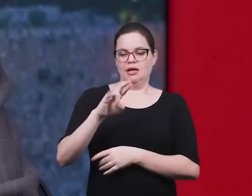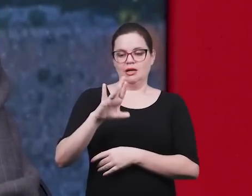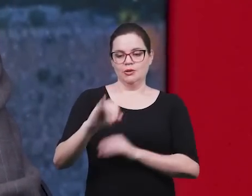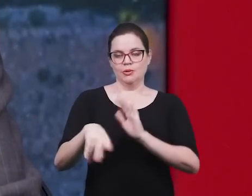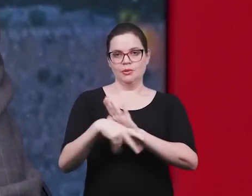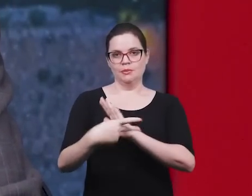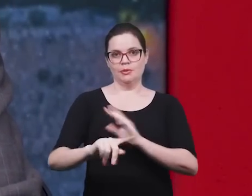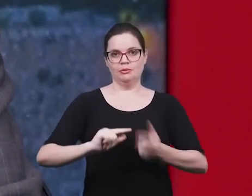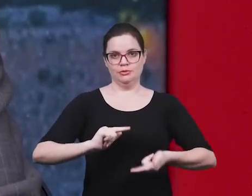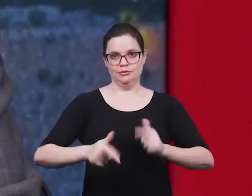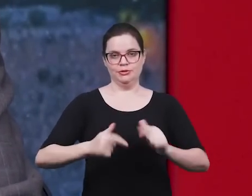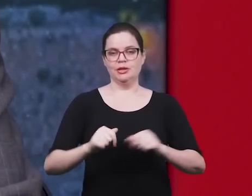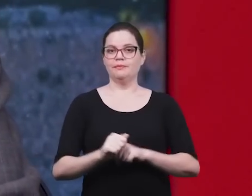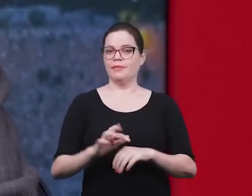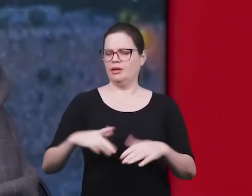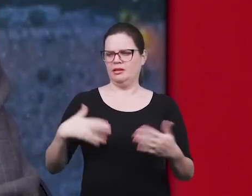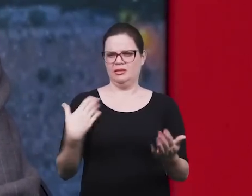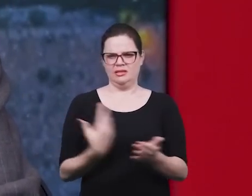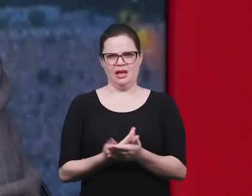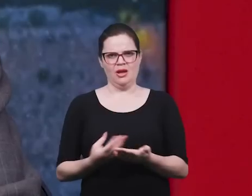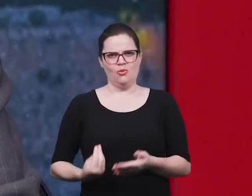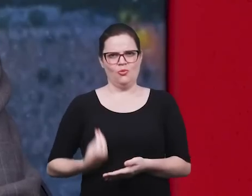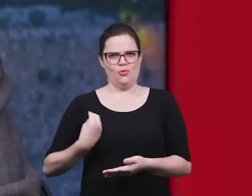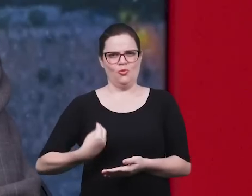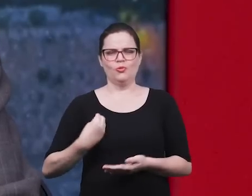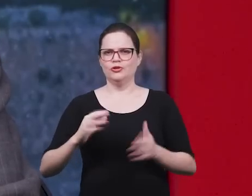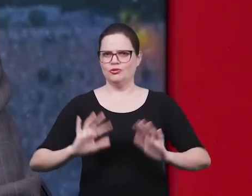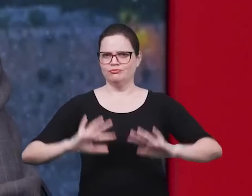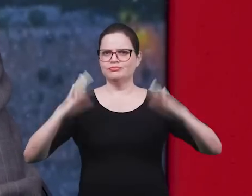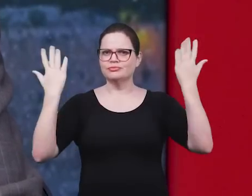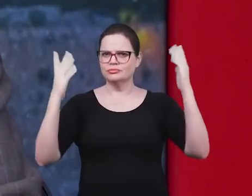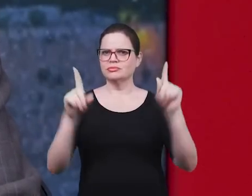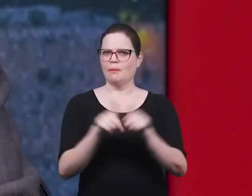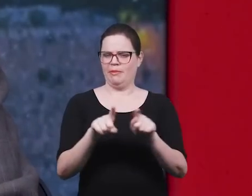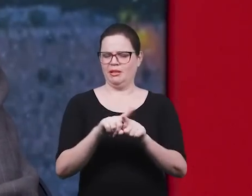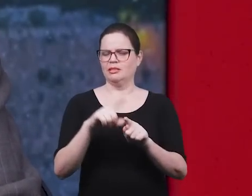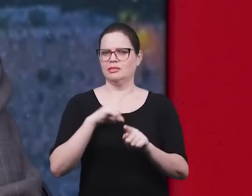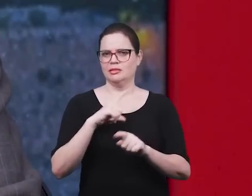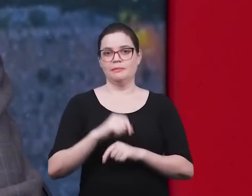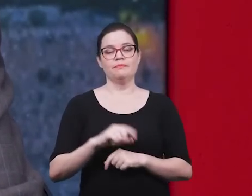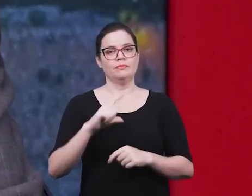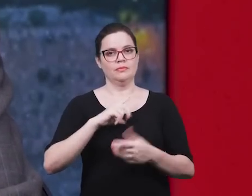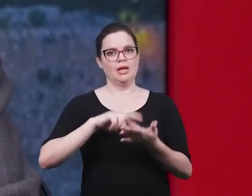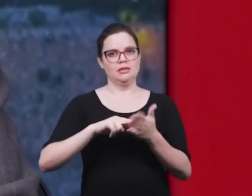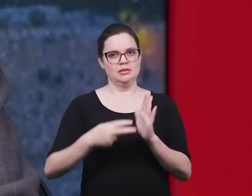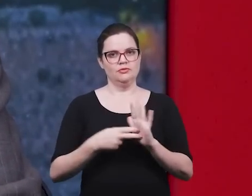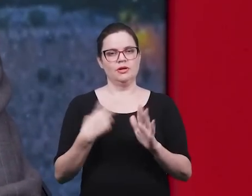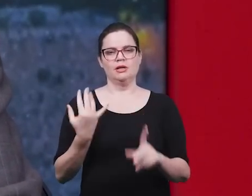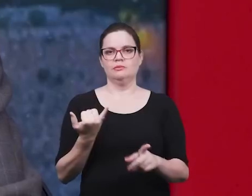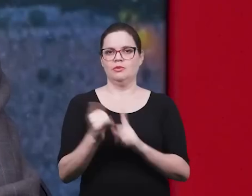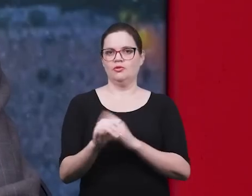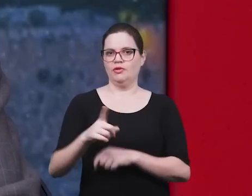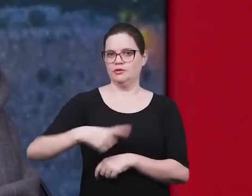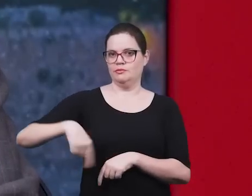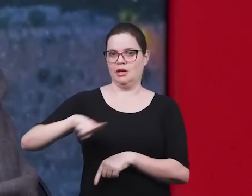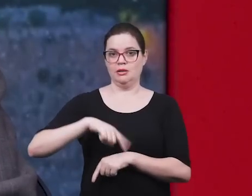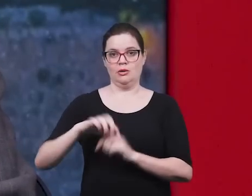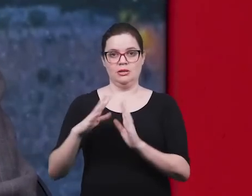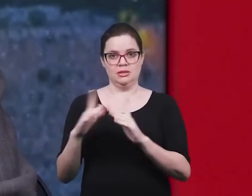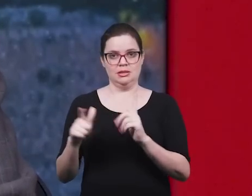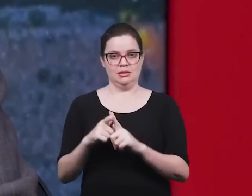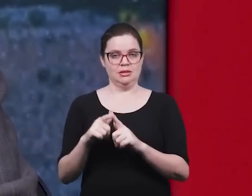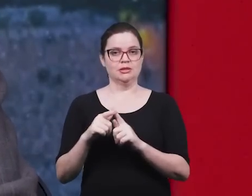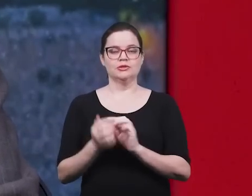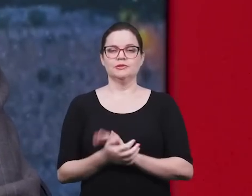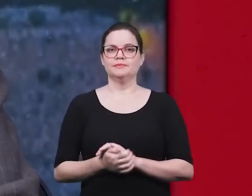e algumas até hoje, até os dias de hoje, comemora também, elas têm um significado profético para nós. Então